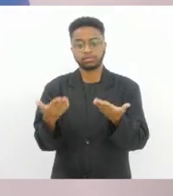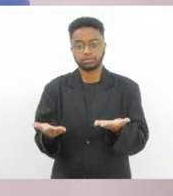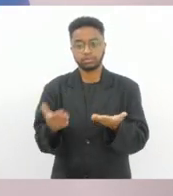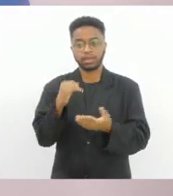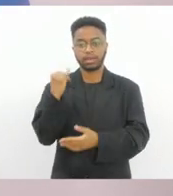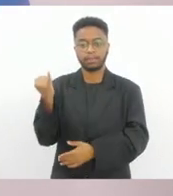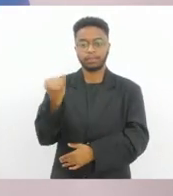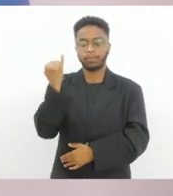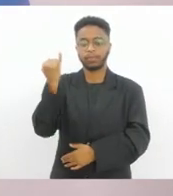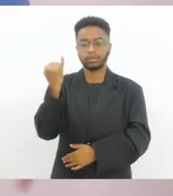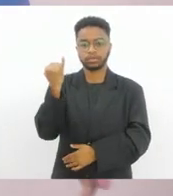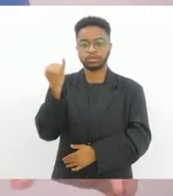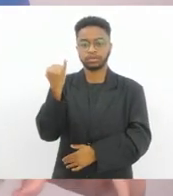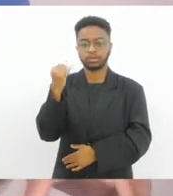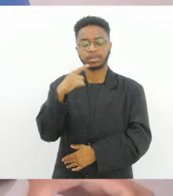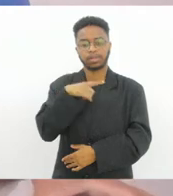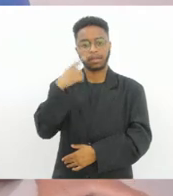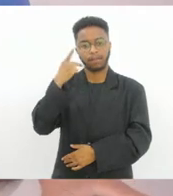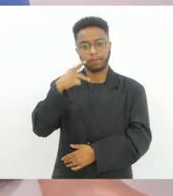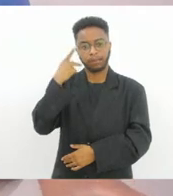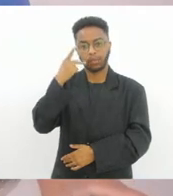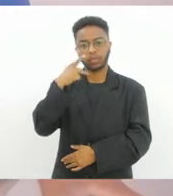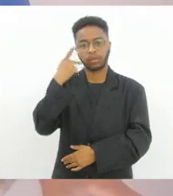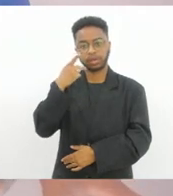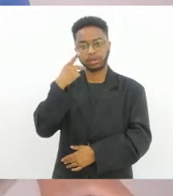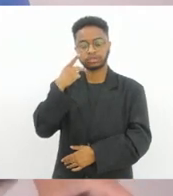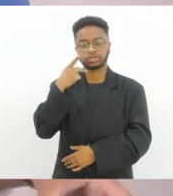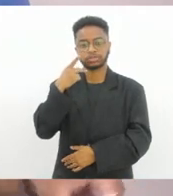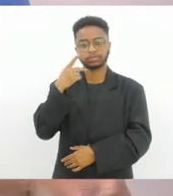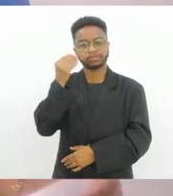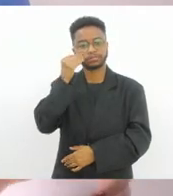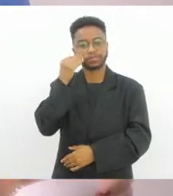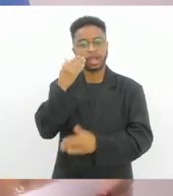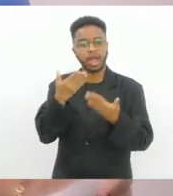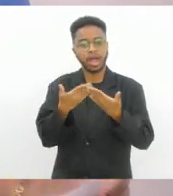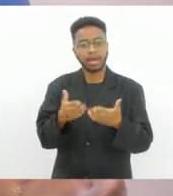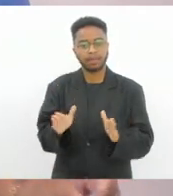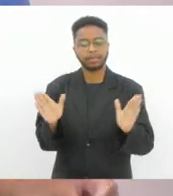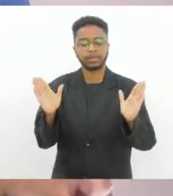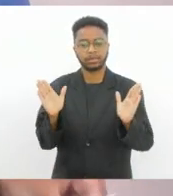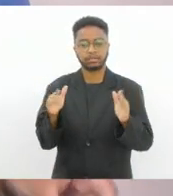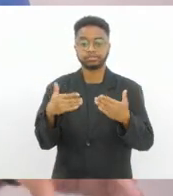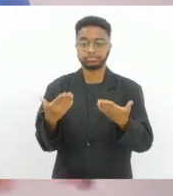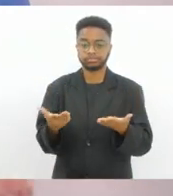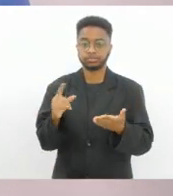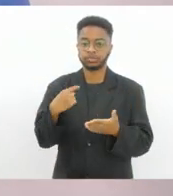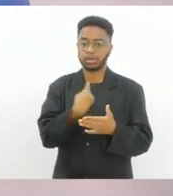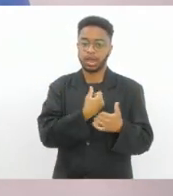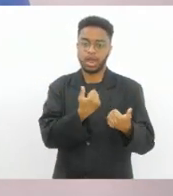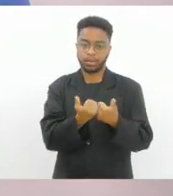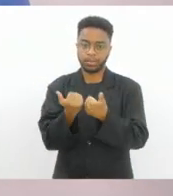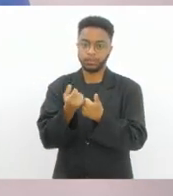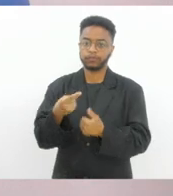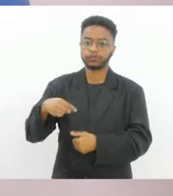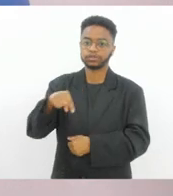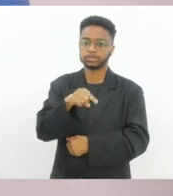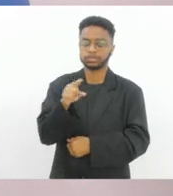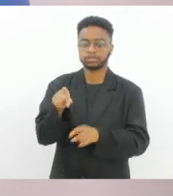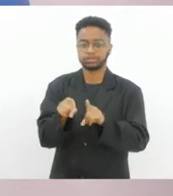super importante que haja uma política nesse sentido da ampliação. Então, contem conosco também para